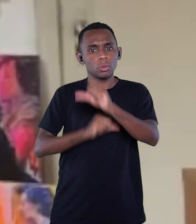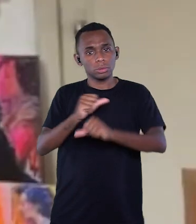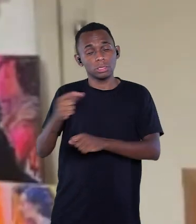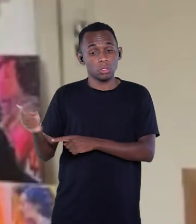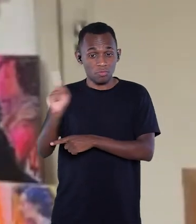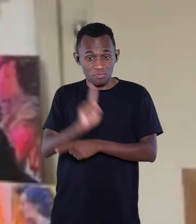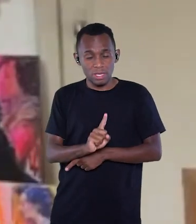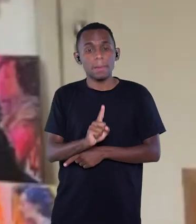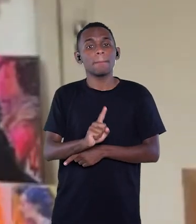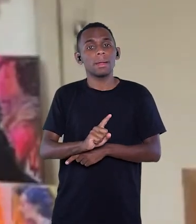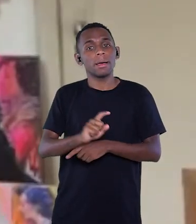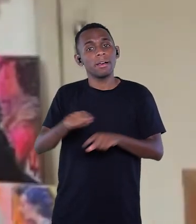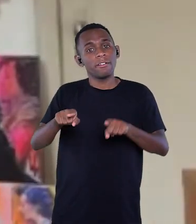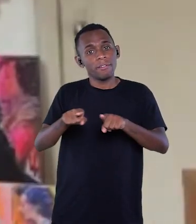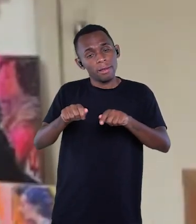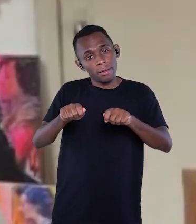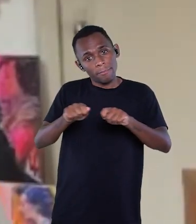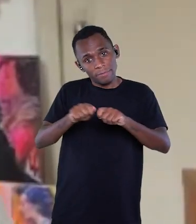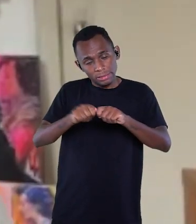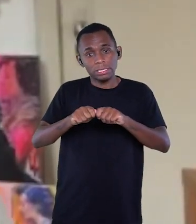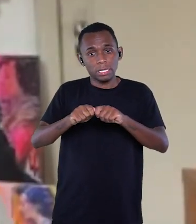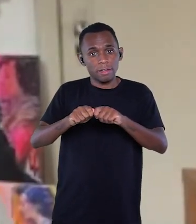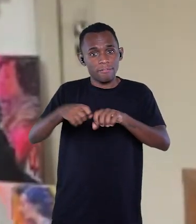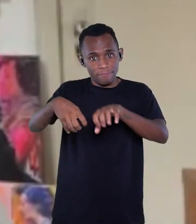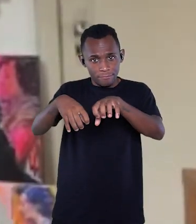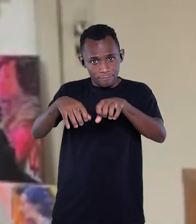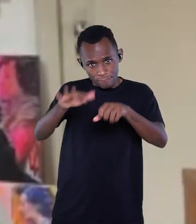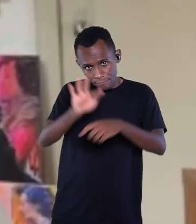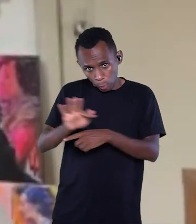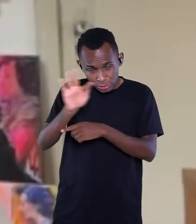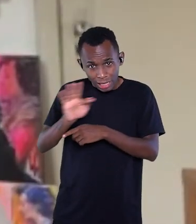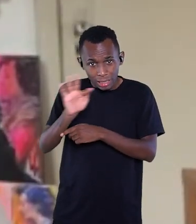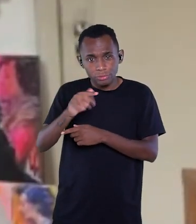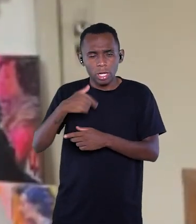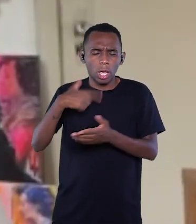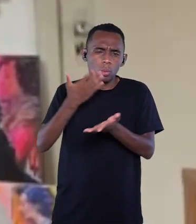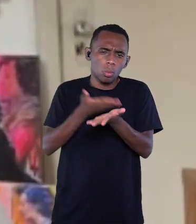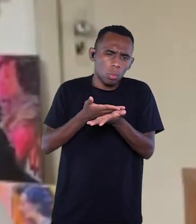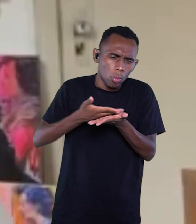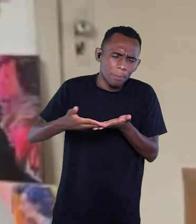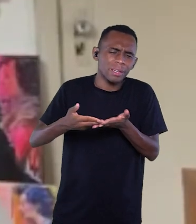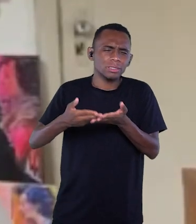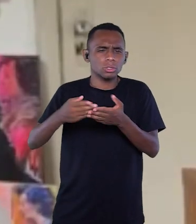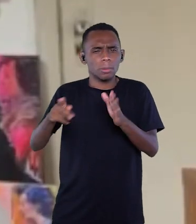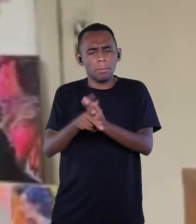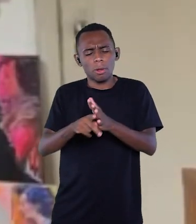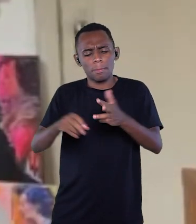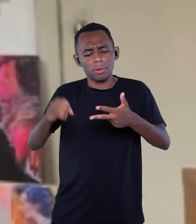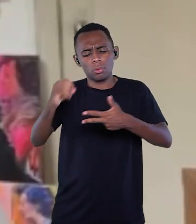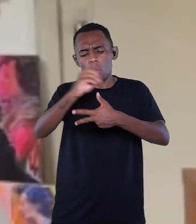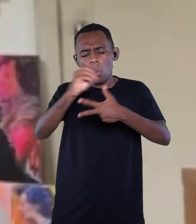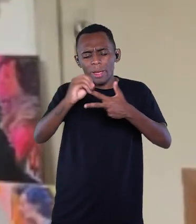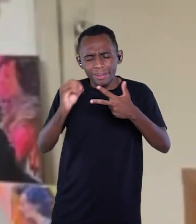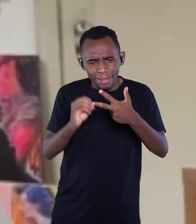fazer a graduação em 2011, era um início assim do Enem, né? Então foi